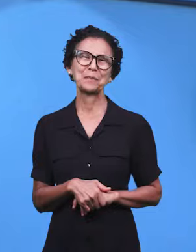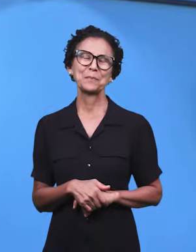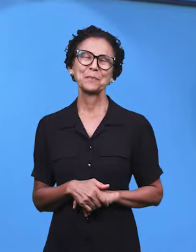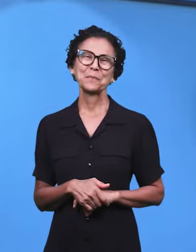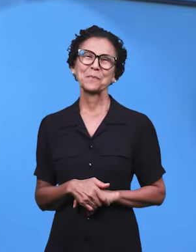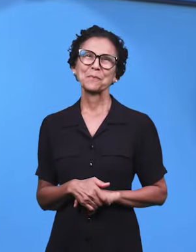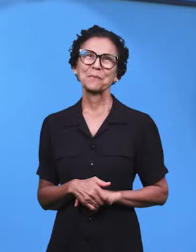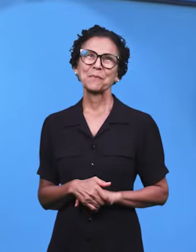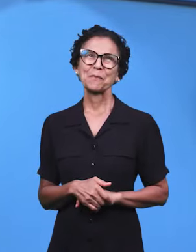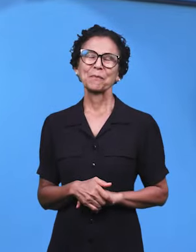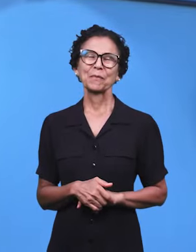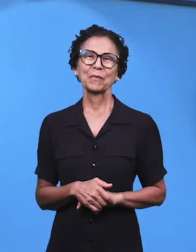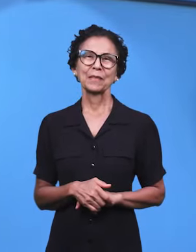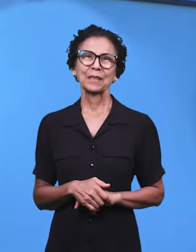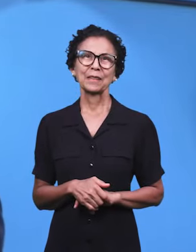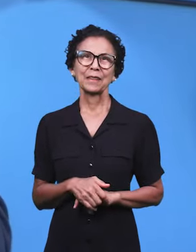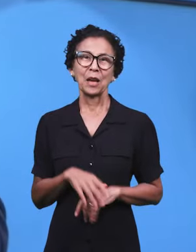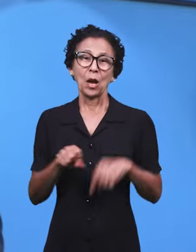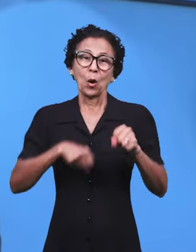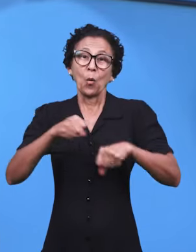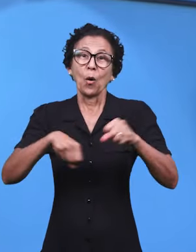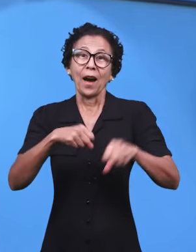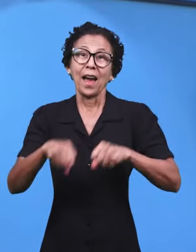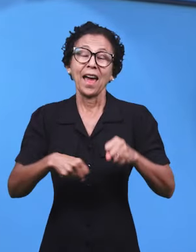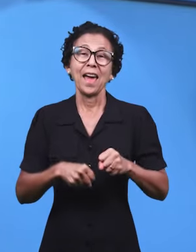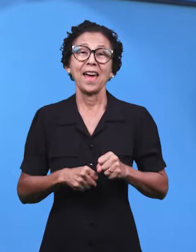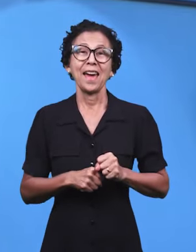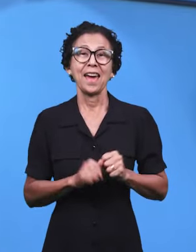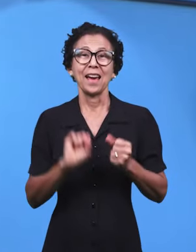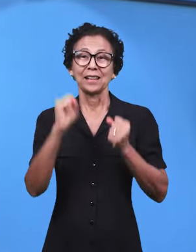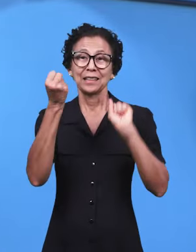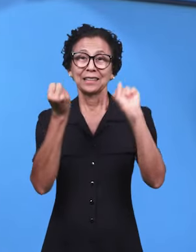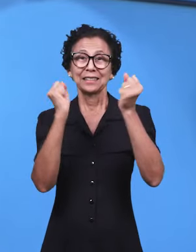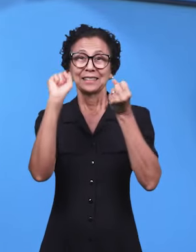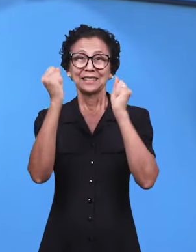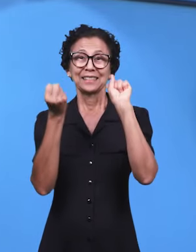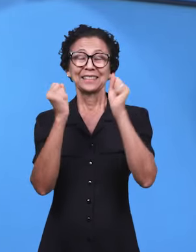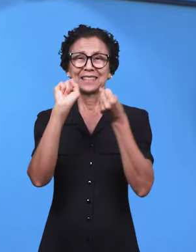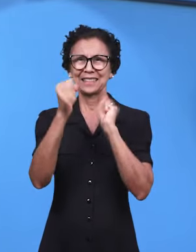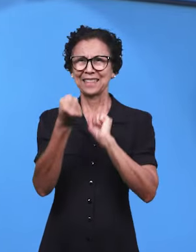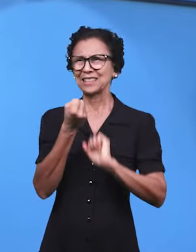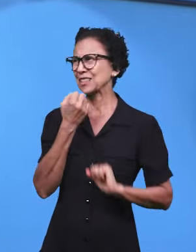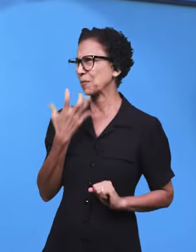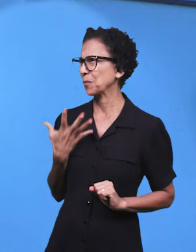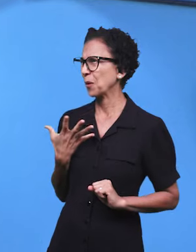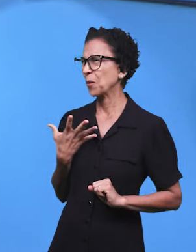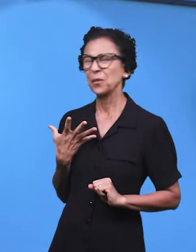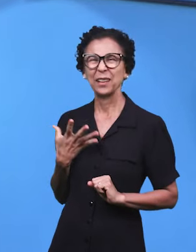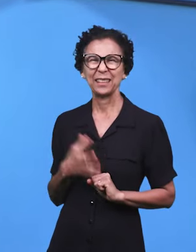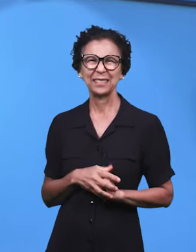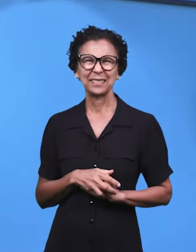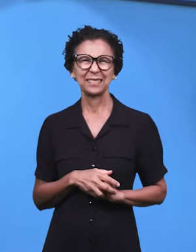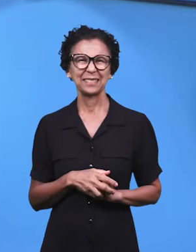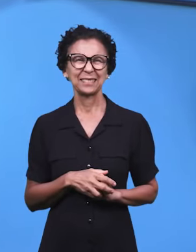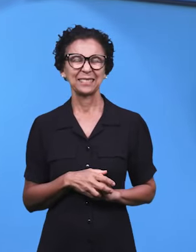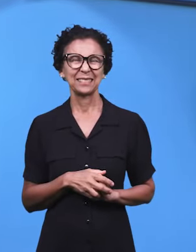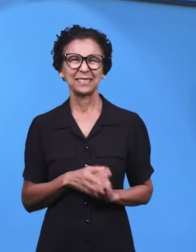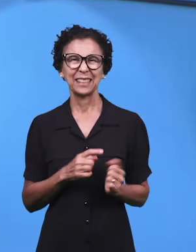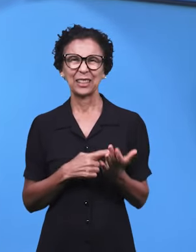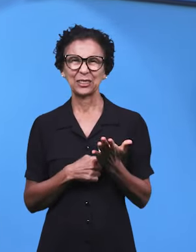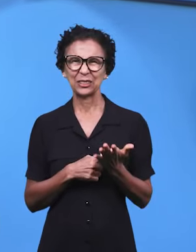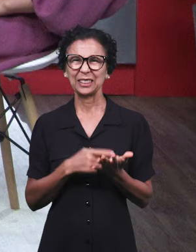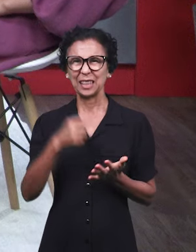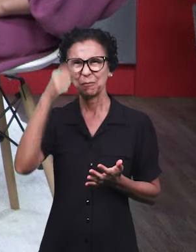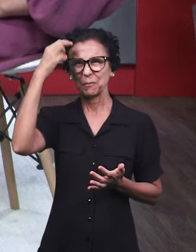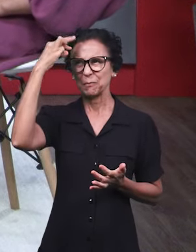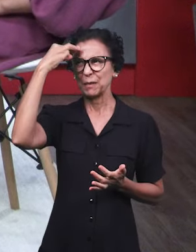esses sintomas de ansiedade? É bom fazer exercício físico, porque exercício físico não é só para emagrecer, né? Ele ajuda